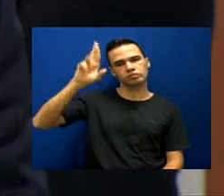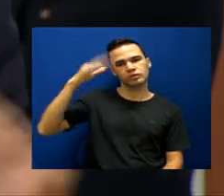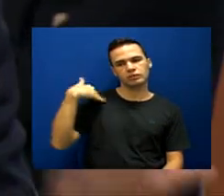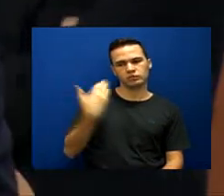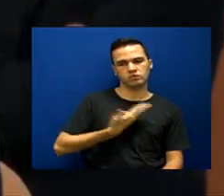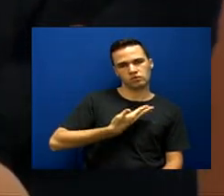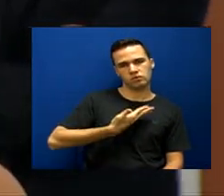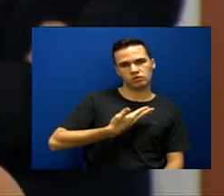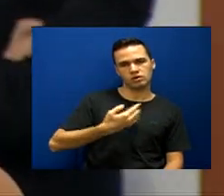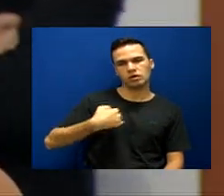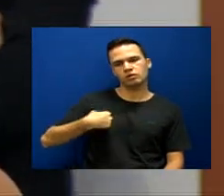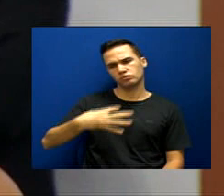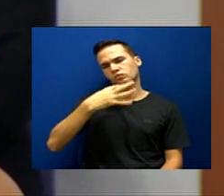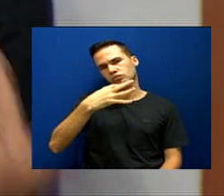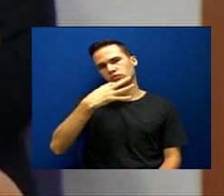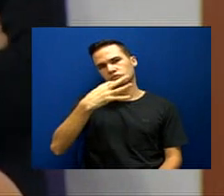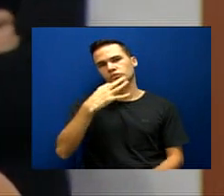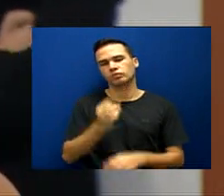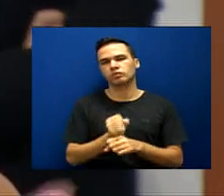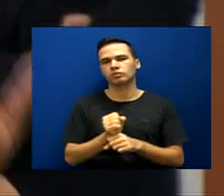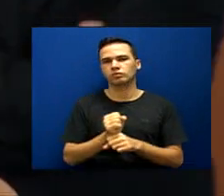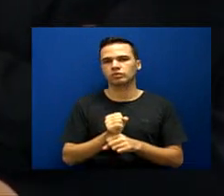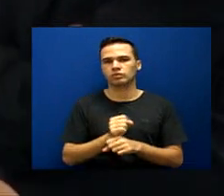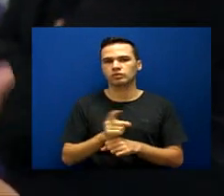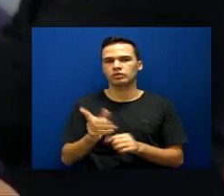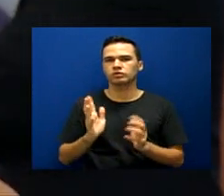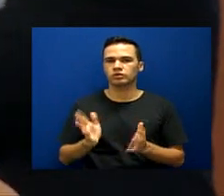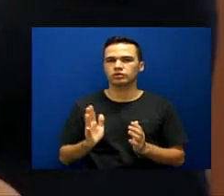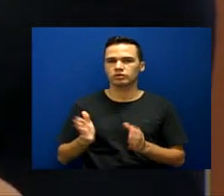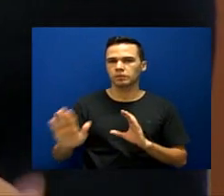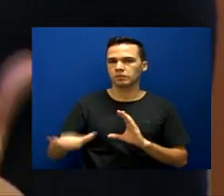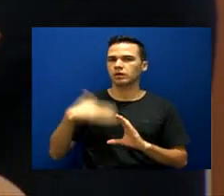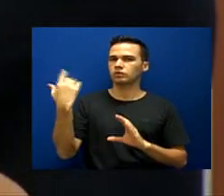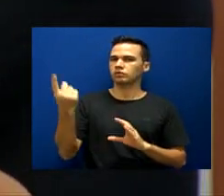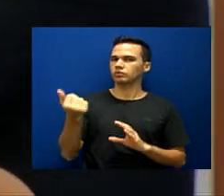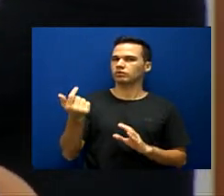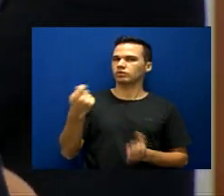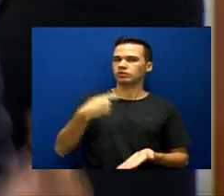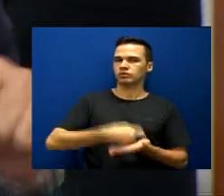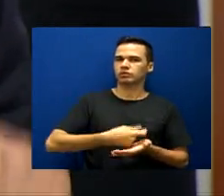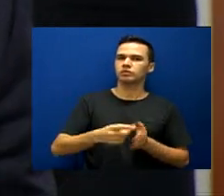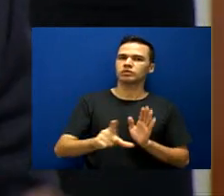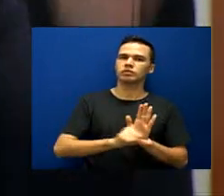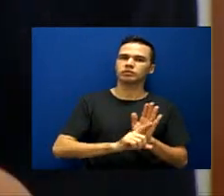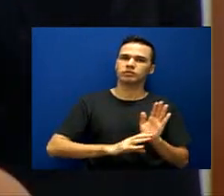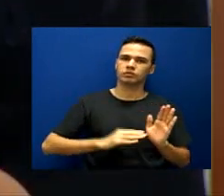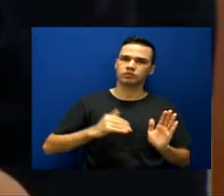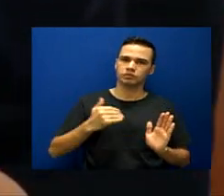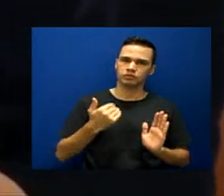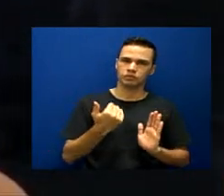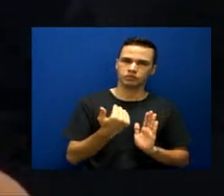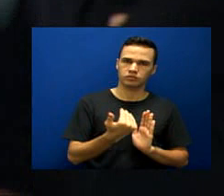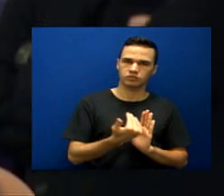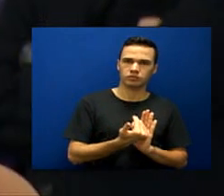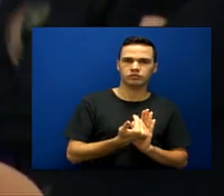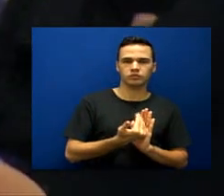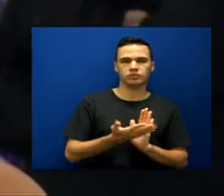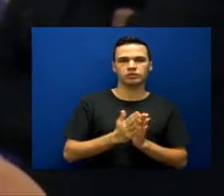os meus amigos, que eu acompanho há muito tempo, eles têm, sim, enviado recursos para Sorocaba, têm enviado as emendas. Alguém pode ser de tempo para